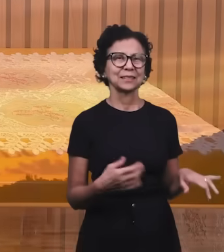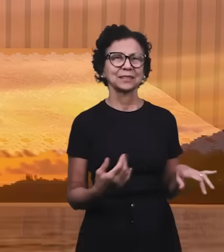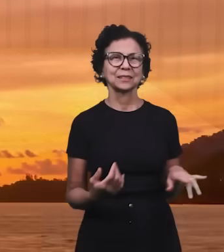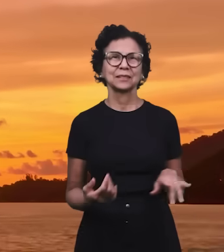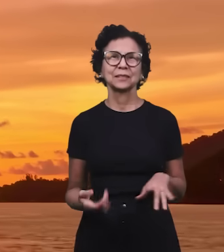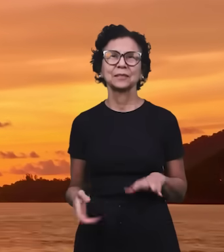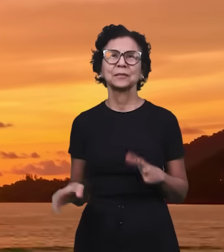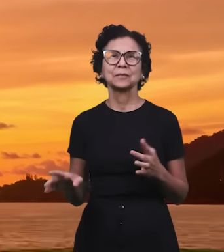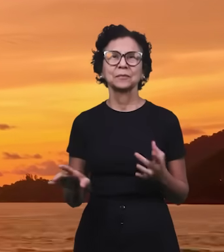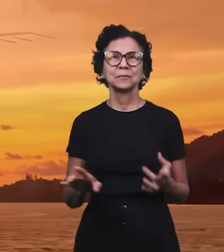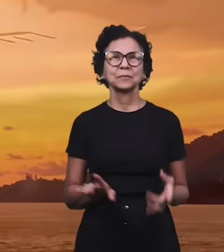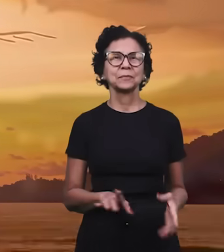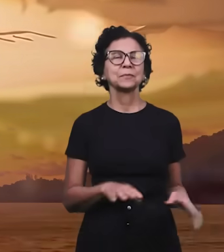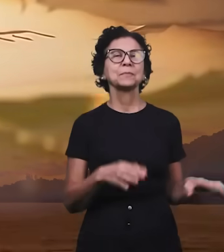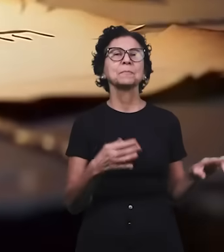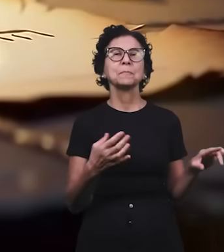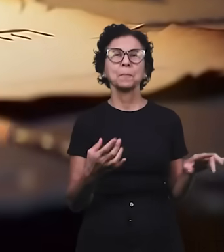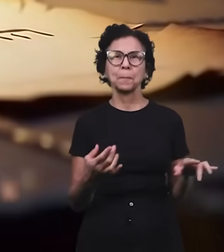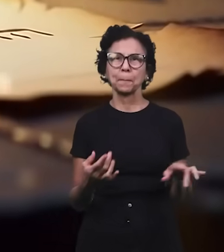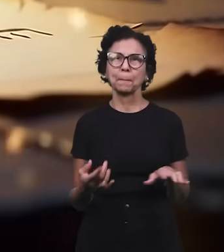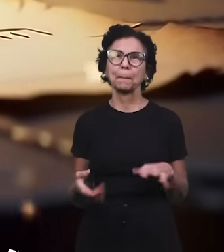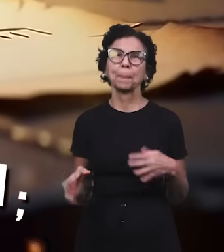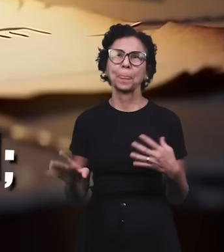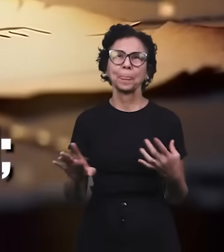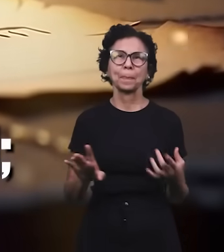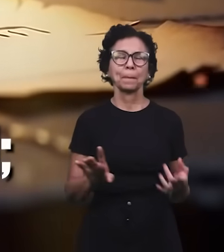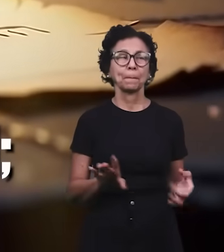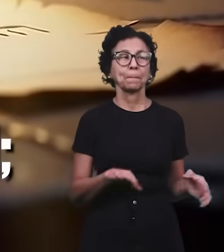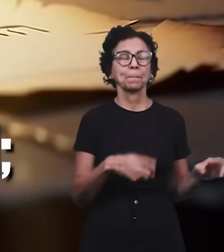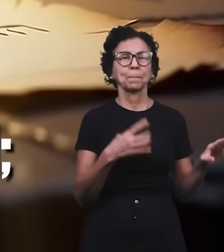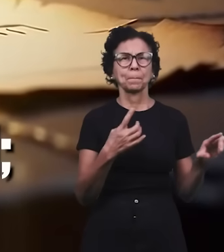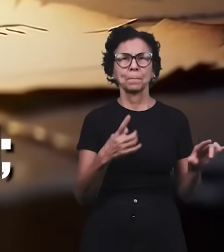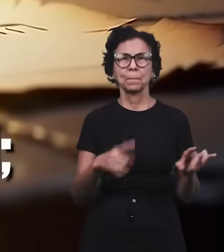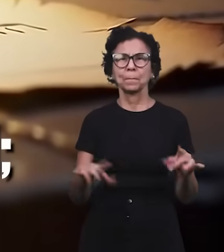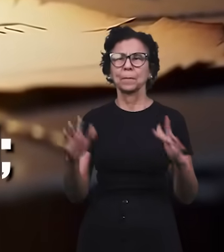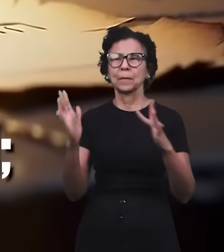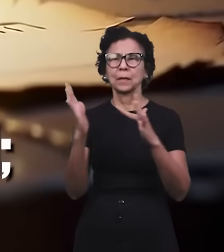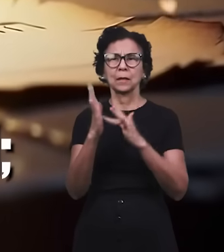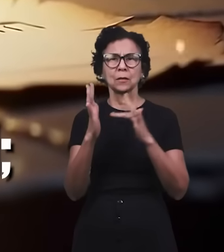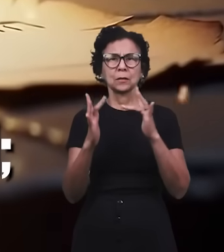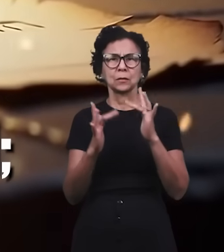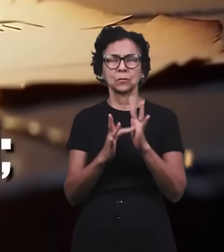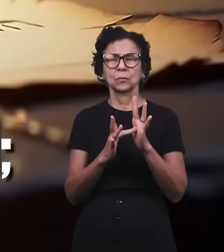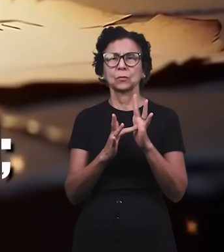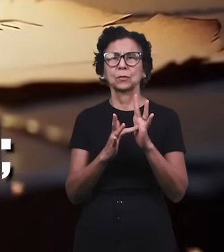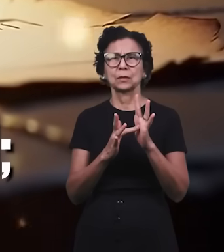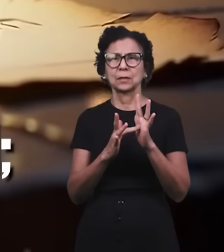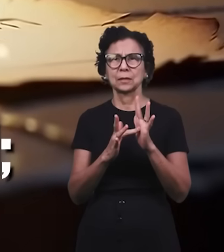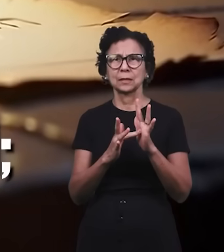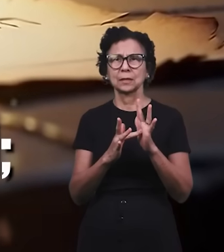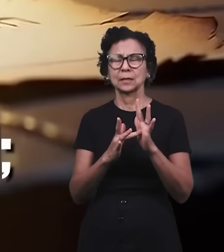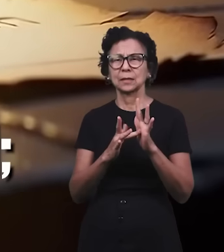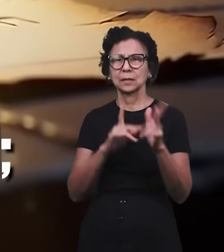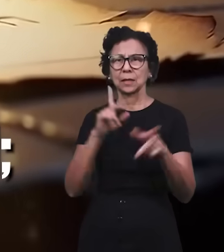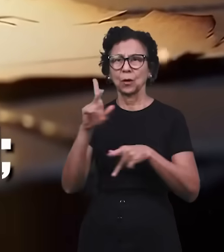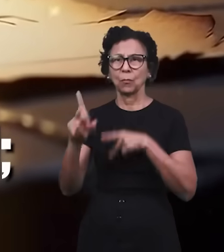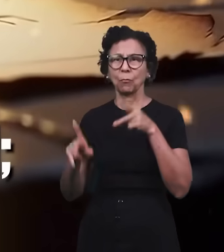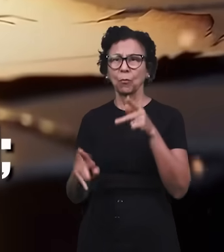hino. Jesus fez a promessa, conosco estaria até o